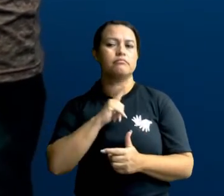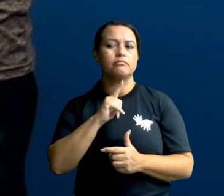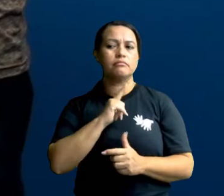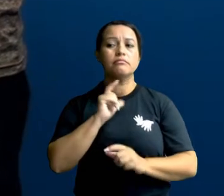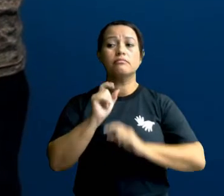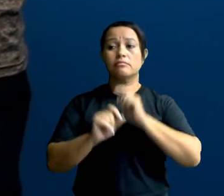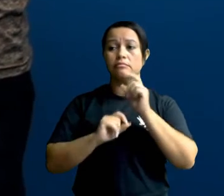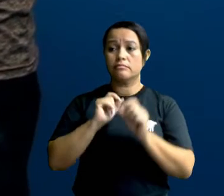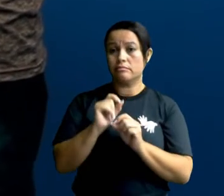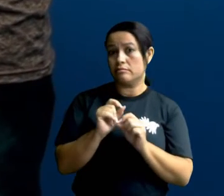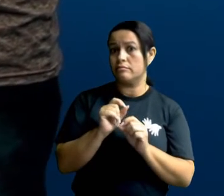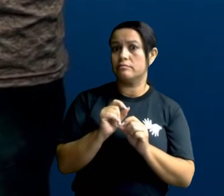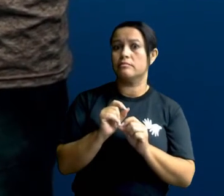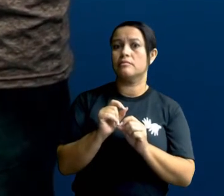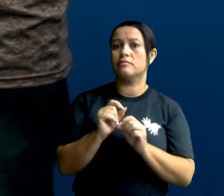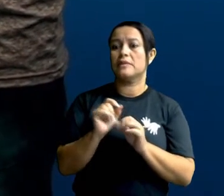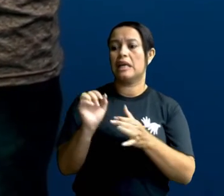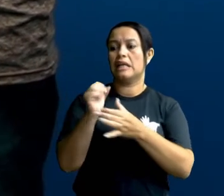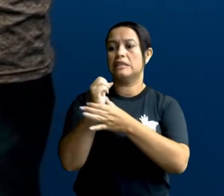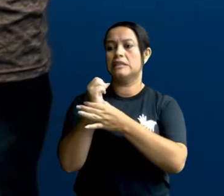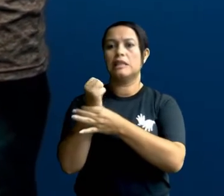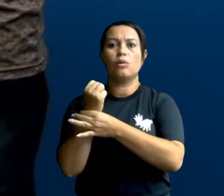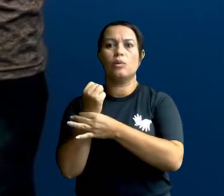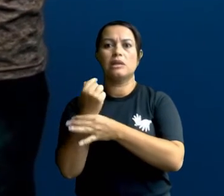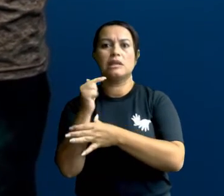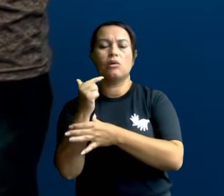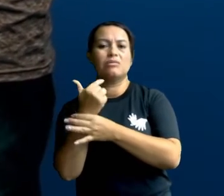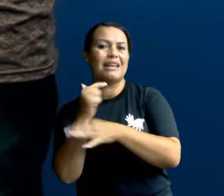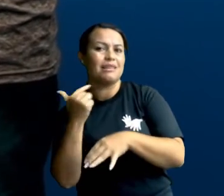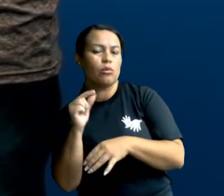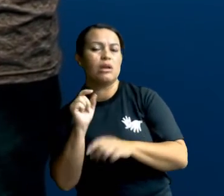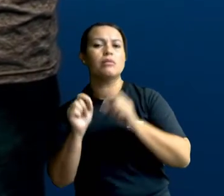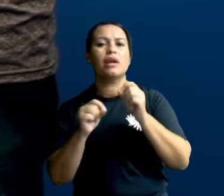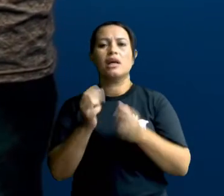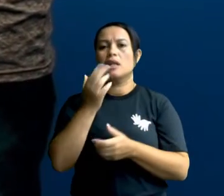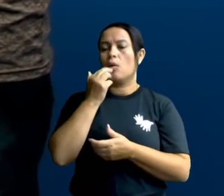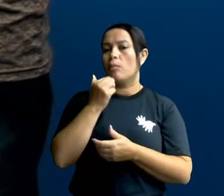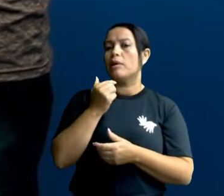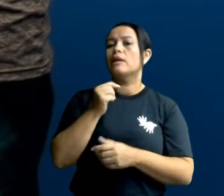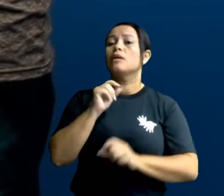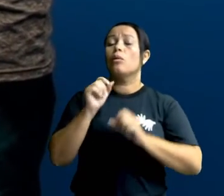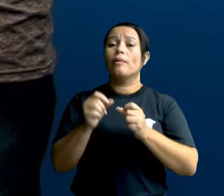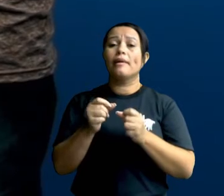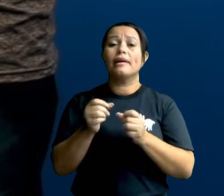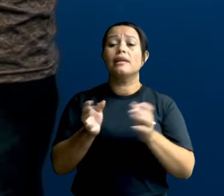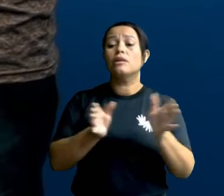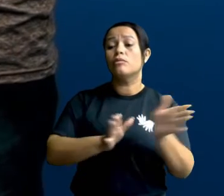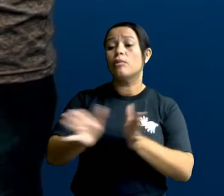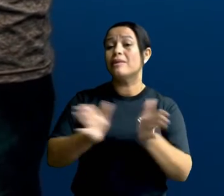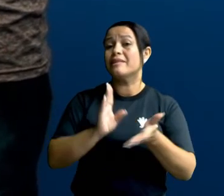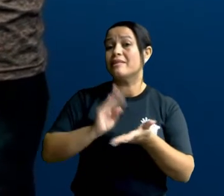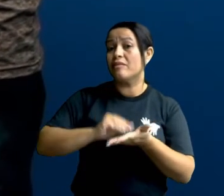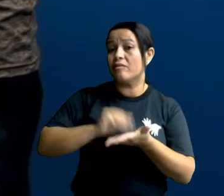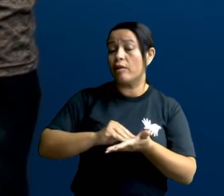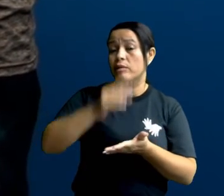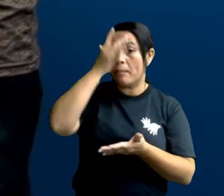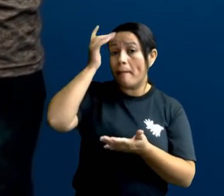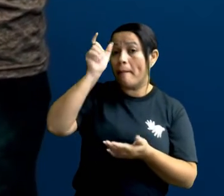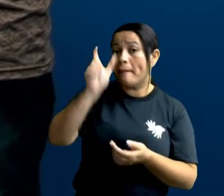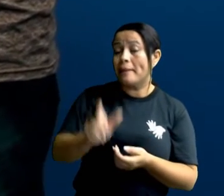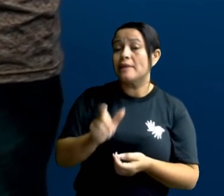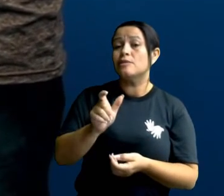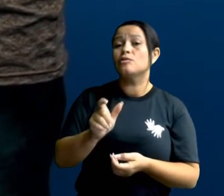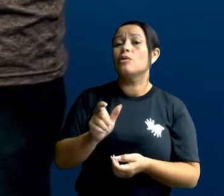que contribuem para que haja essa insegurança alimentar que trata assim, da questão do não acesso